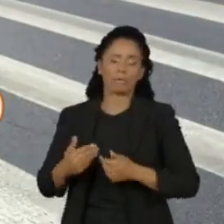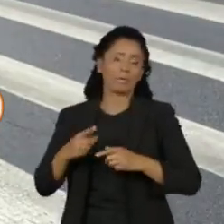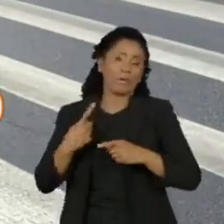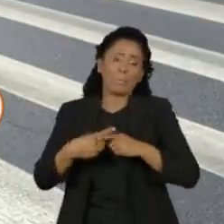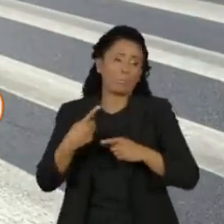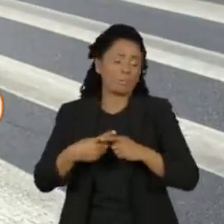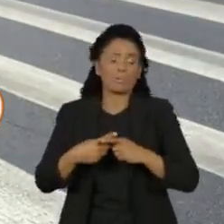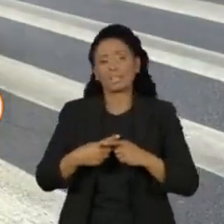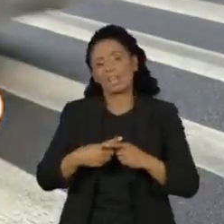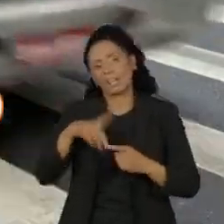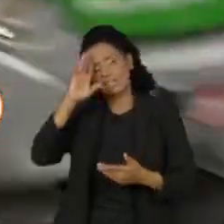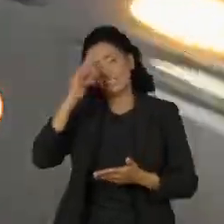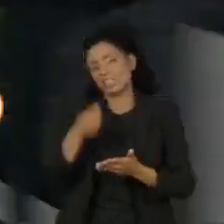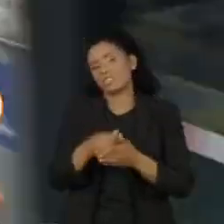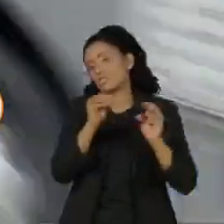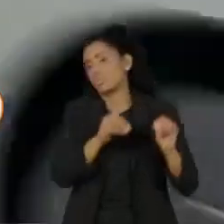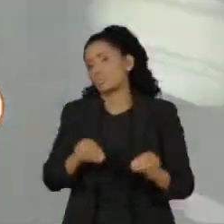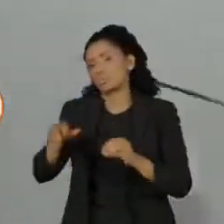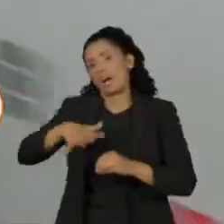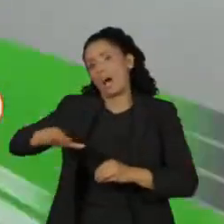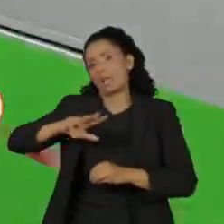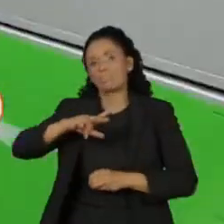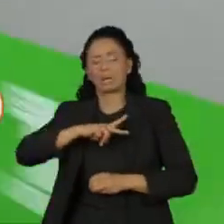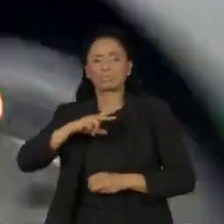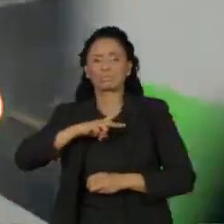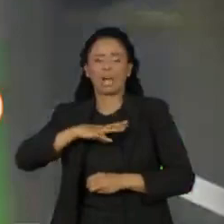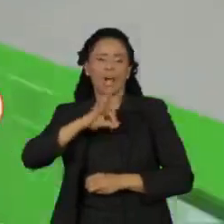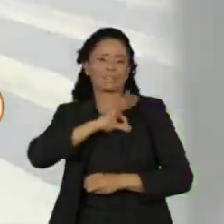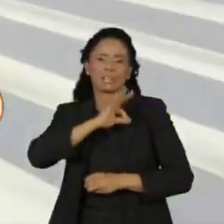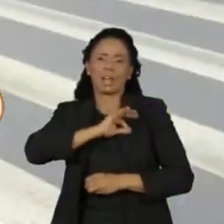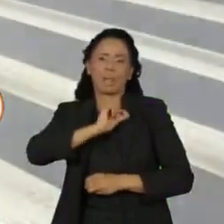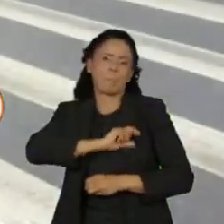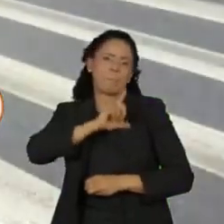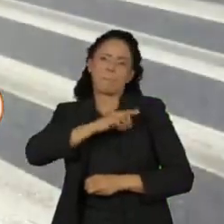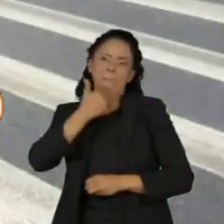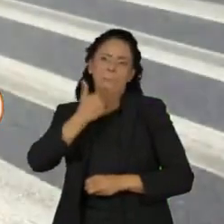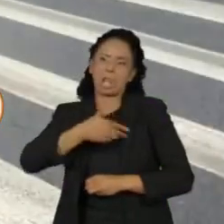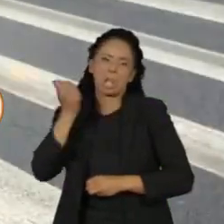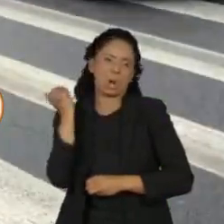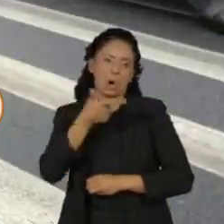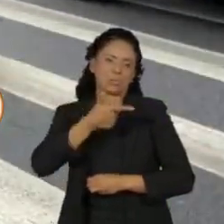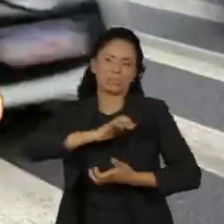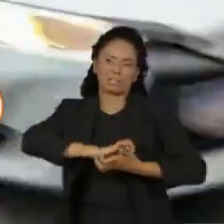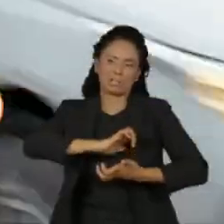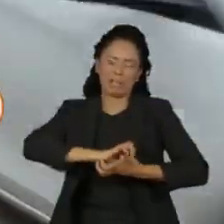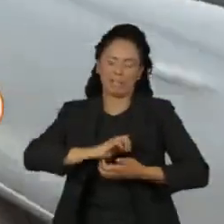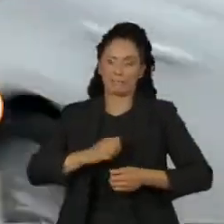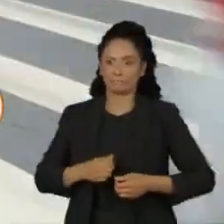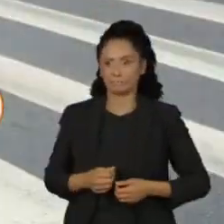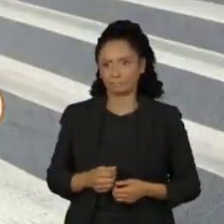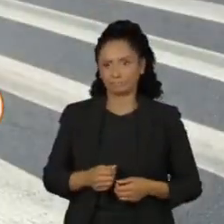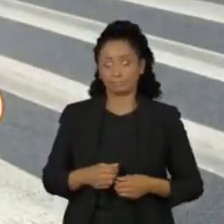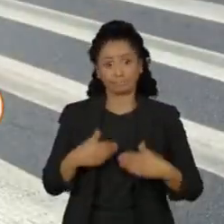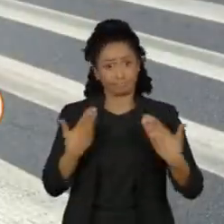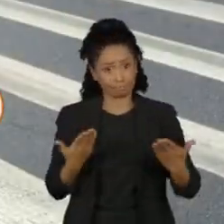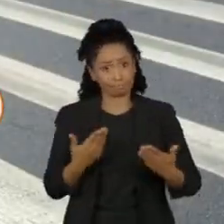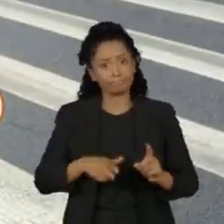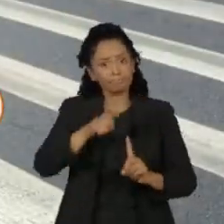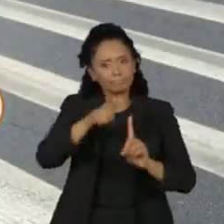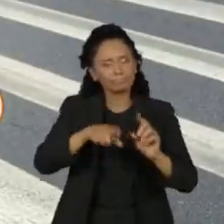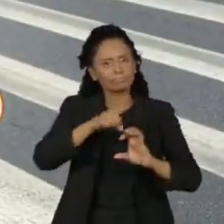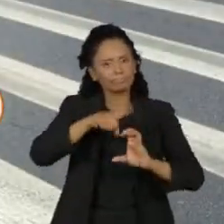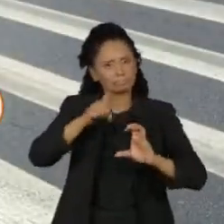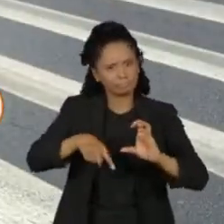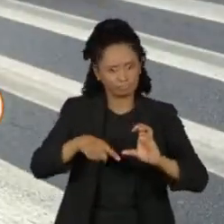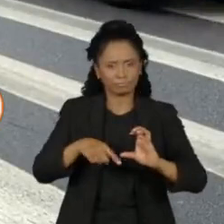a iniciativa privada em busca de condições mais favoráveis e de maior reconhecimento. O cientista político